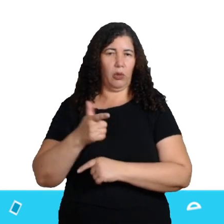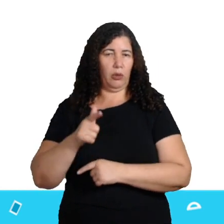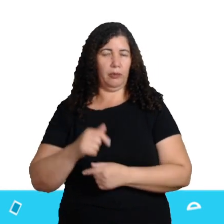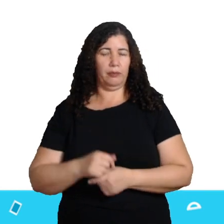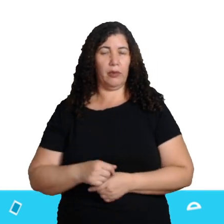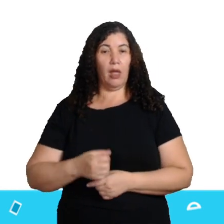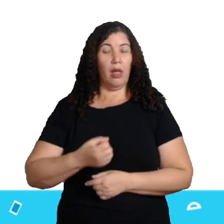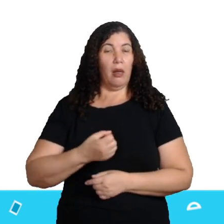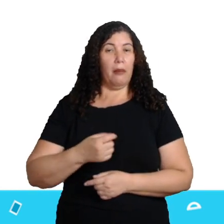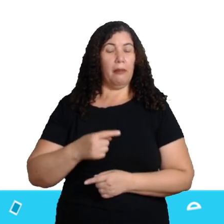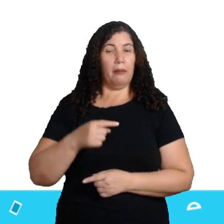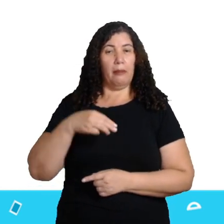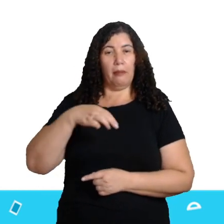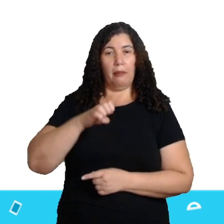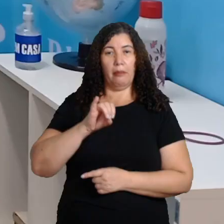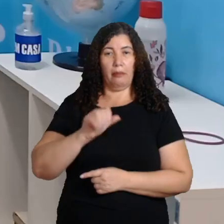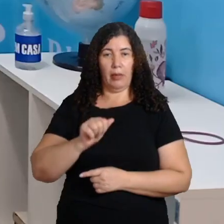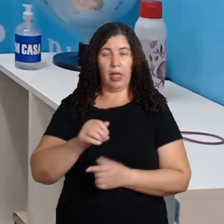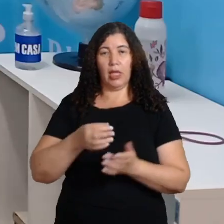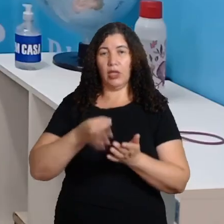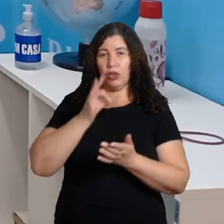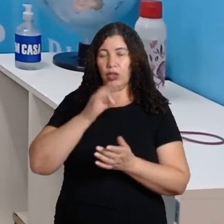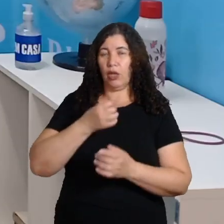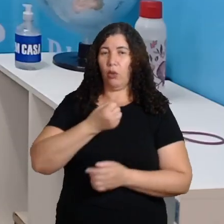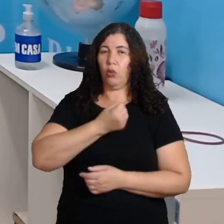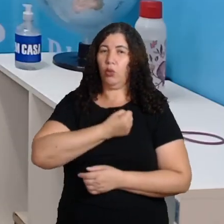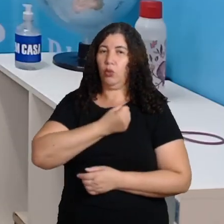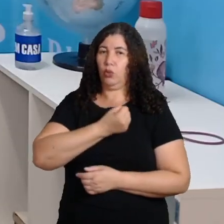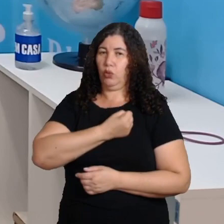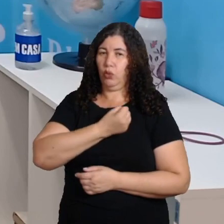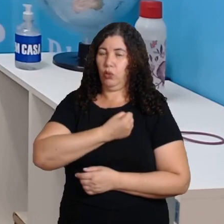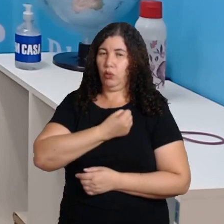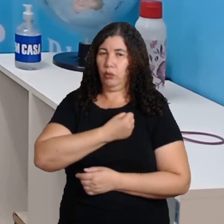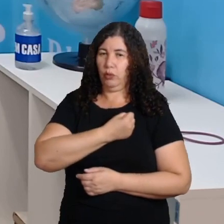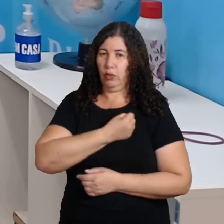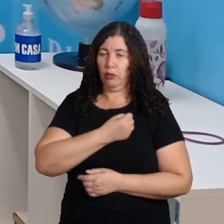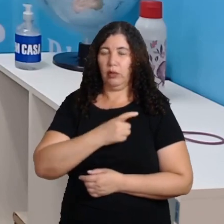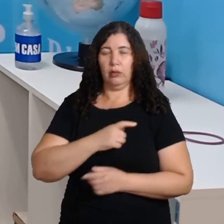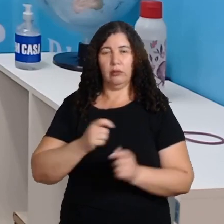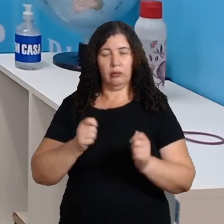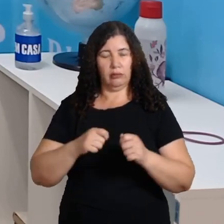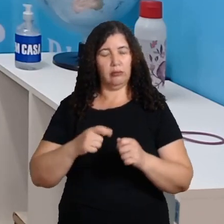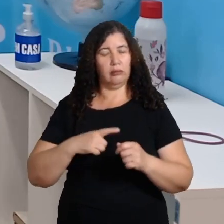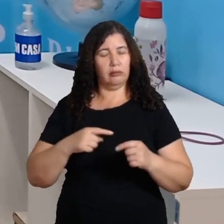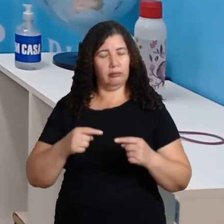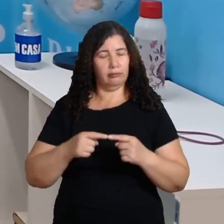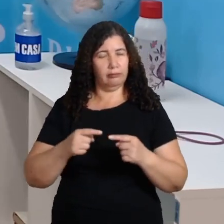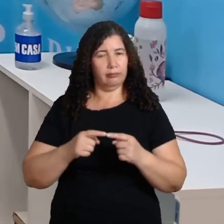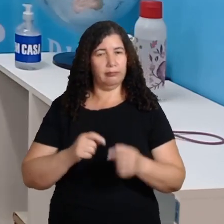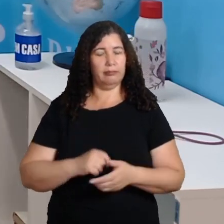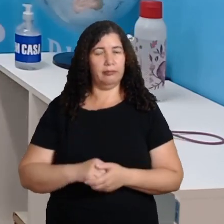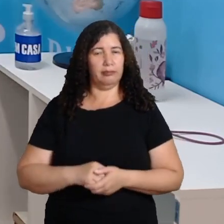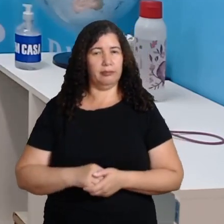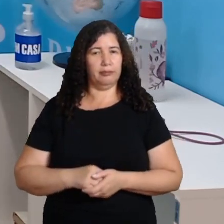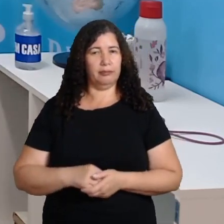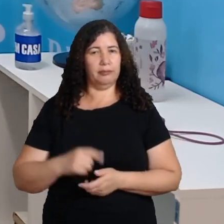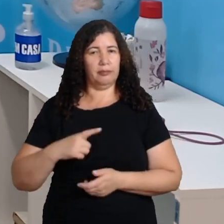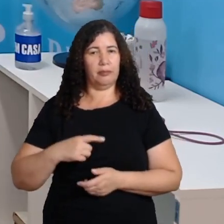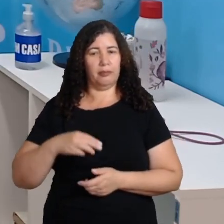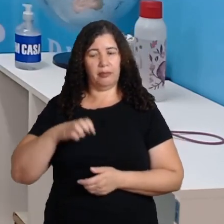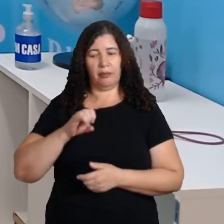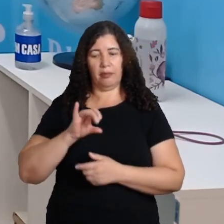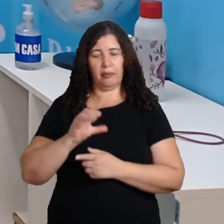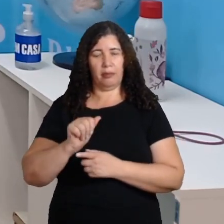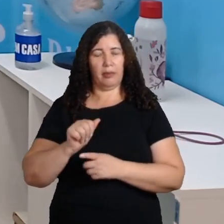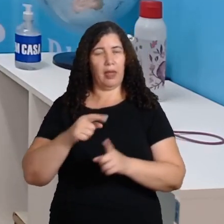numeral, tá? Eu comprei meias novas, portanto, meio funciona como advérbio, meia funciona como numeral, equivalendo a